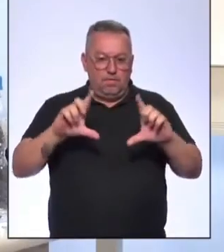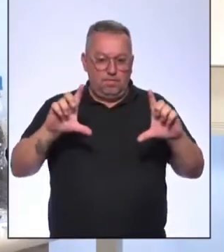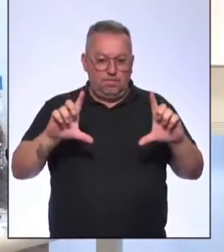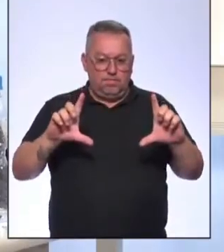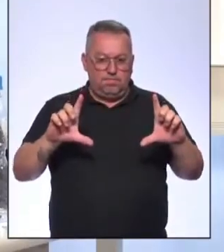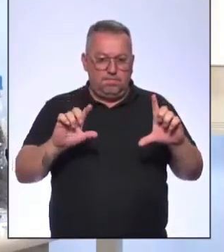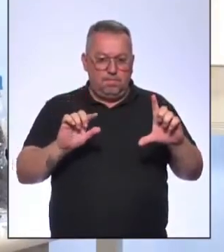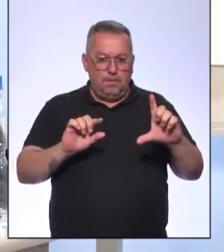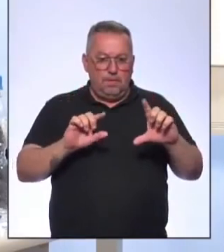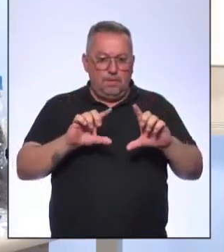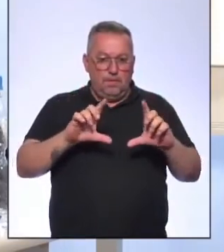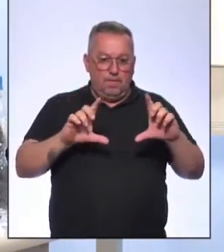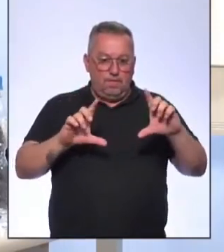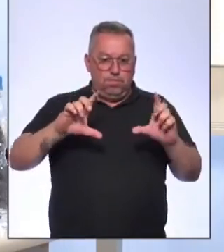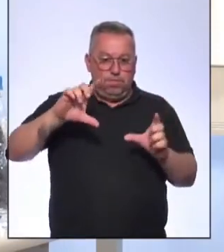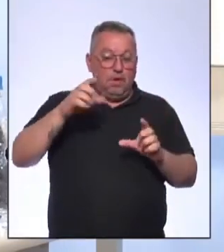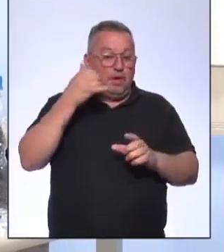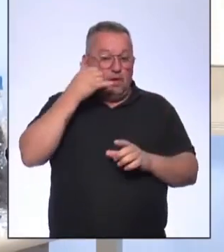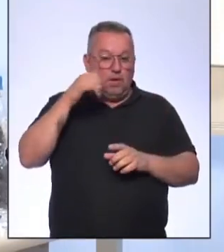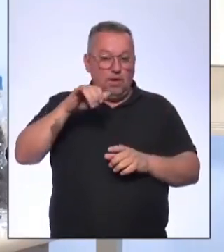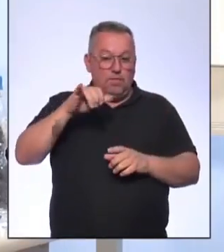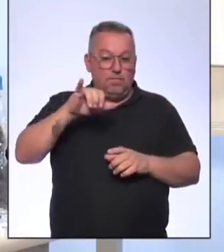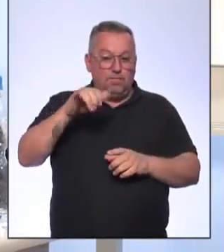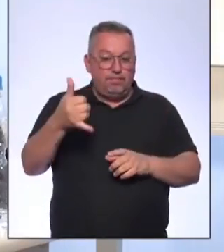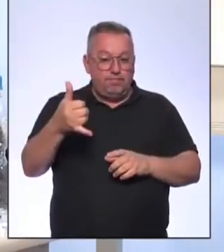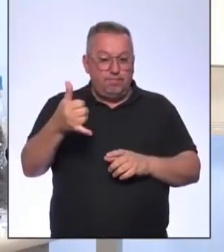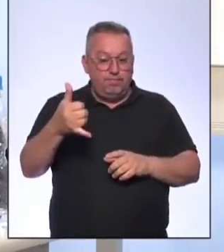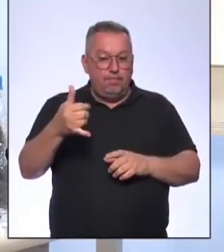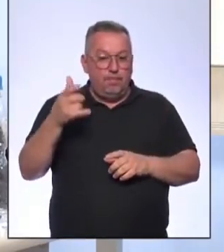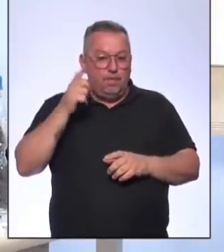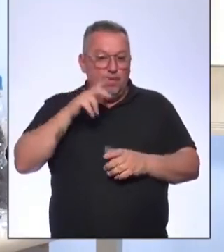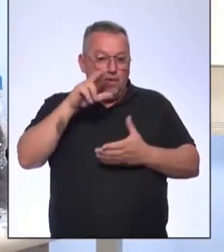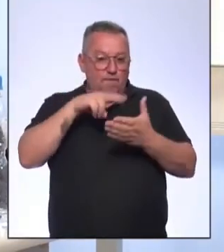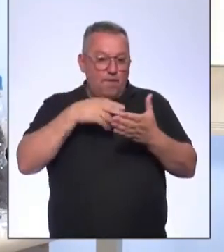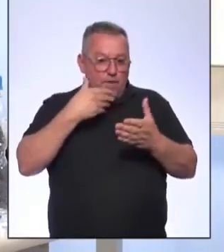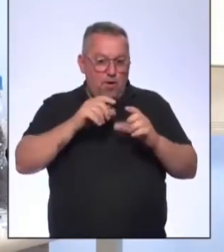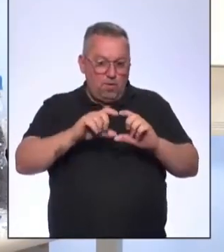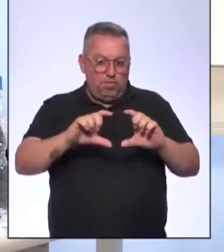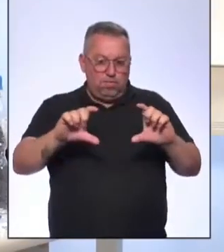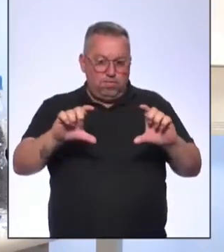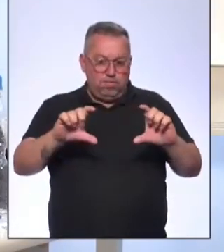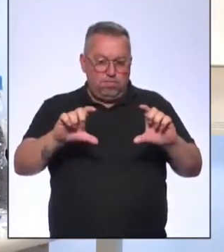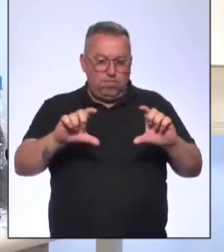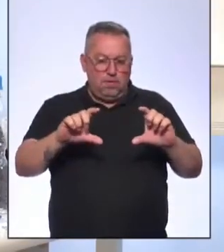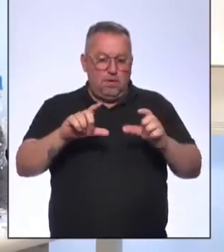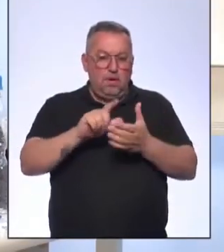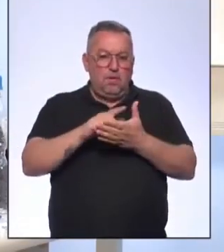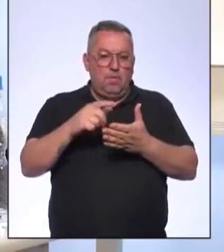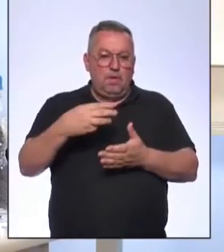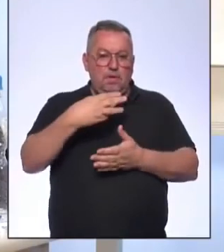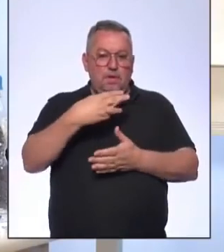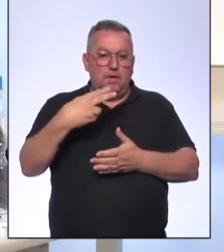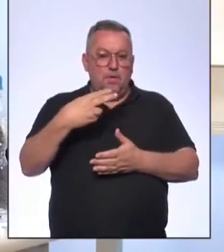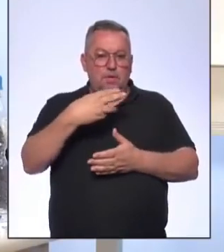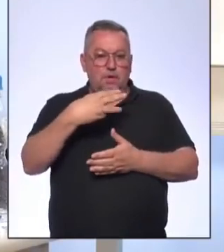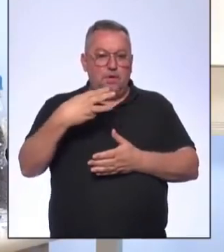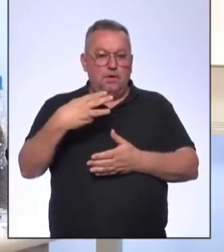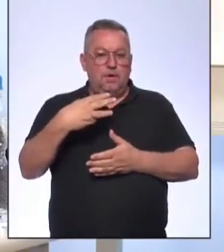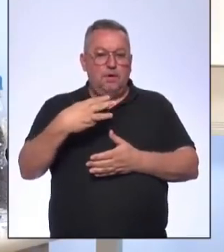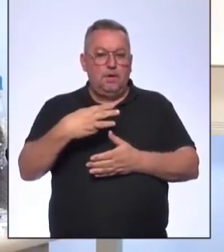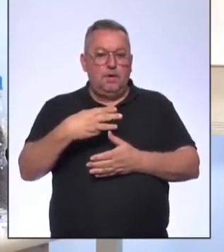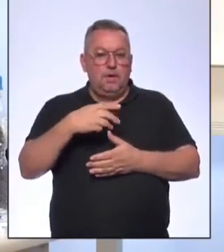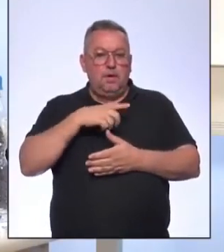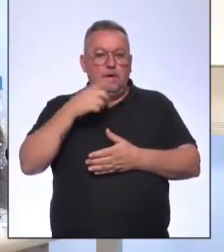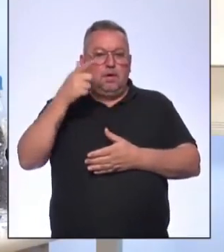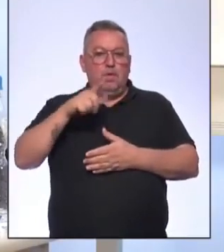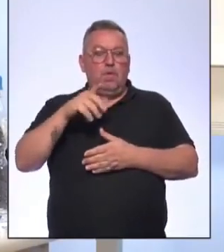pequenininho, mas pega o celular, deixa a tela cheia, vira que vocês conseguem ler o texto melhor. Está na página 32 e 33 do caderno do aluno. A gente